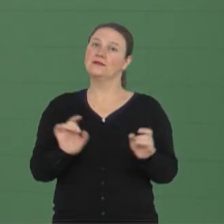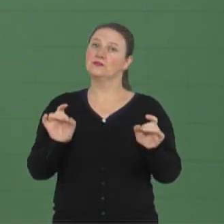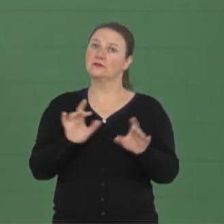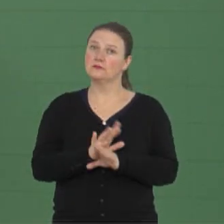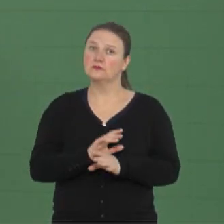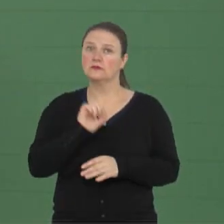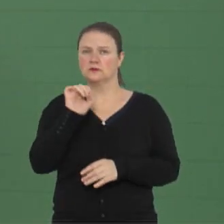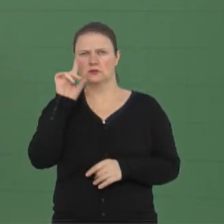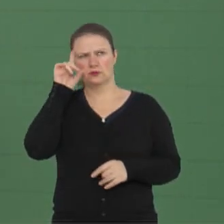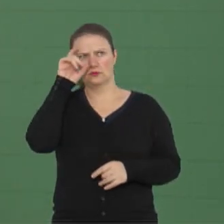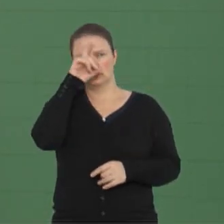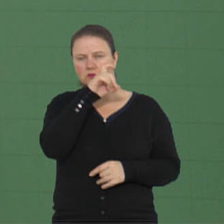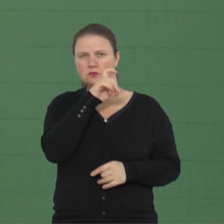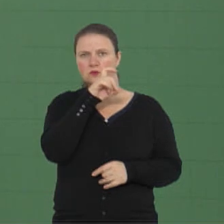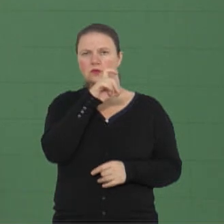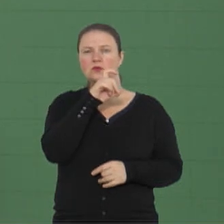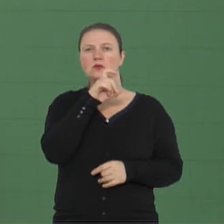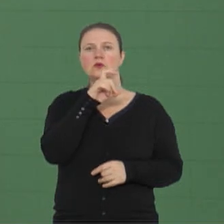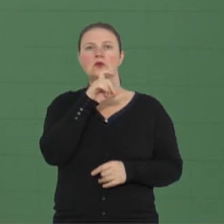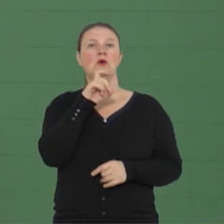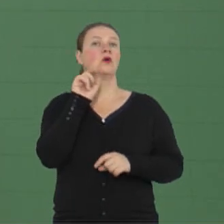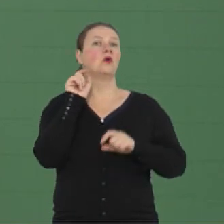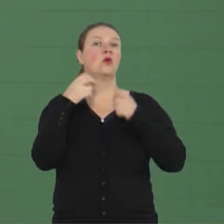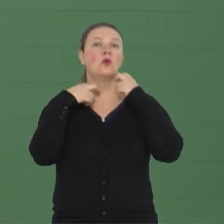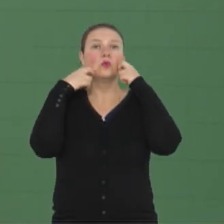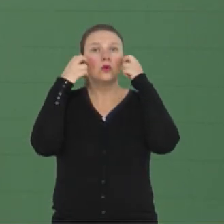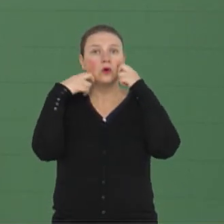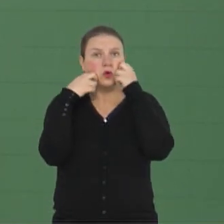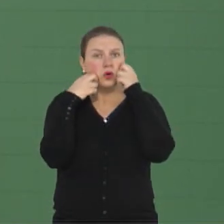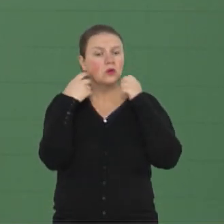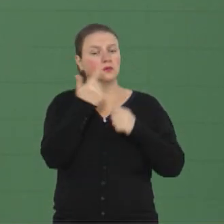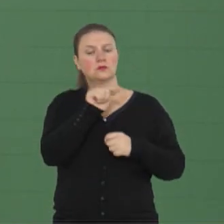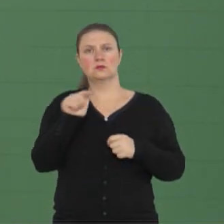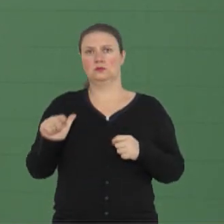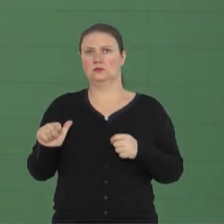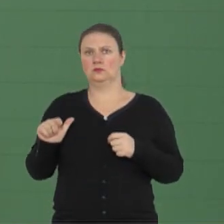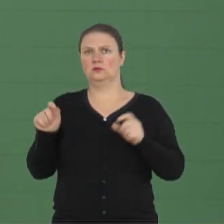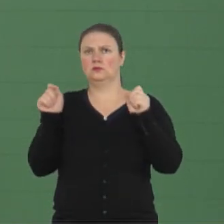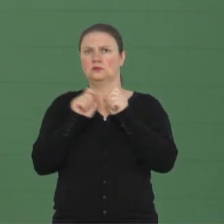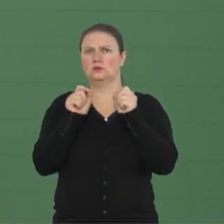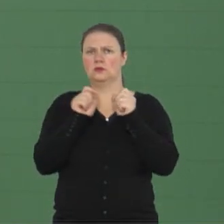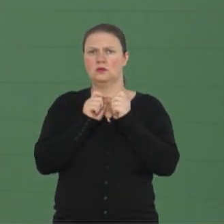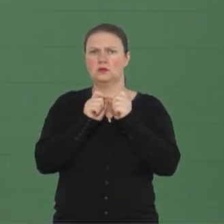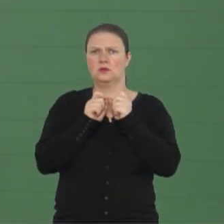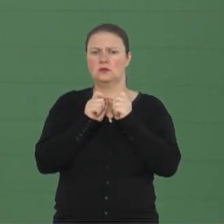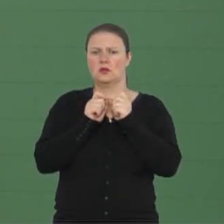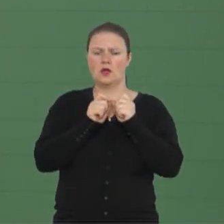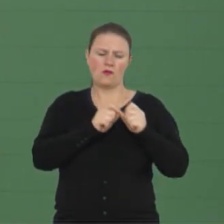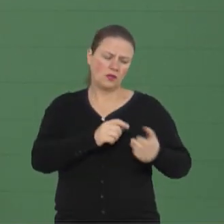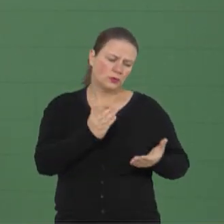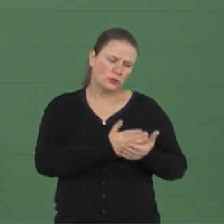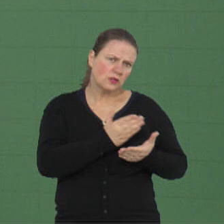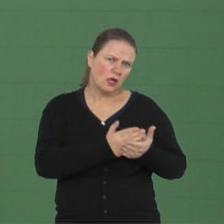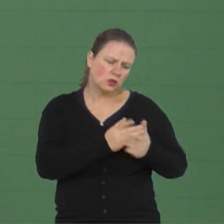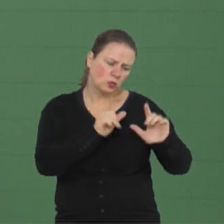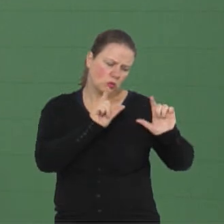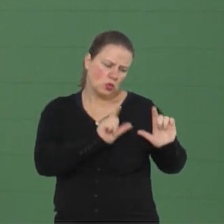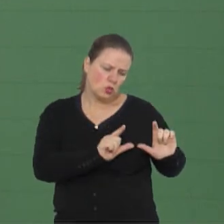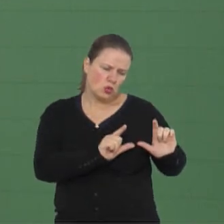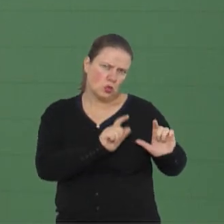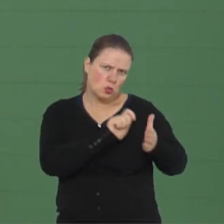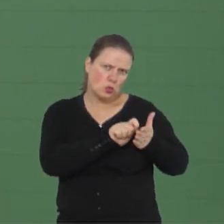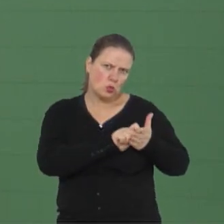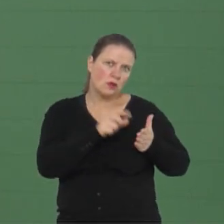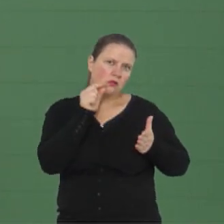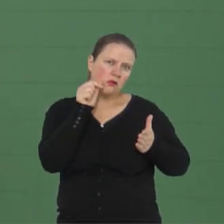dificuldade em fazer o cálculo mental, não tenha vergonha de resolver esta operação no canto do seu caderno. E depois que